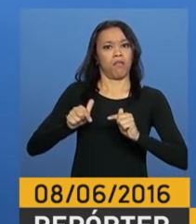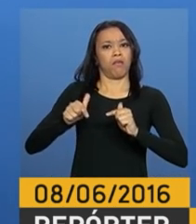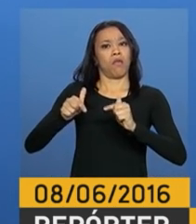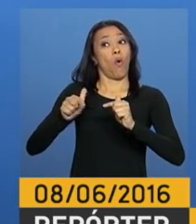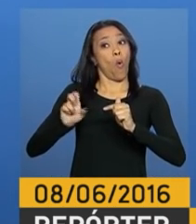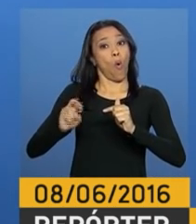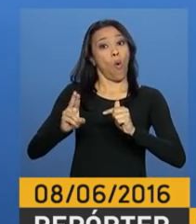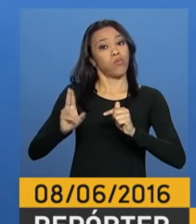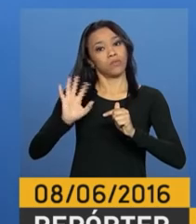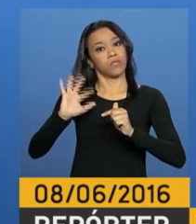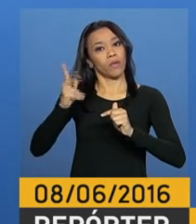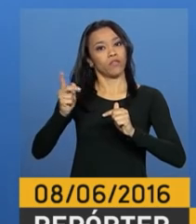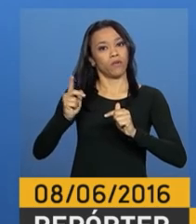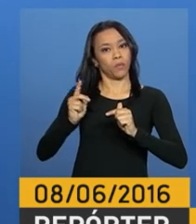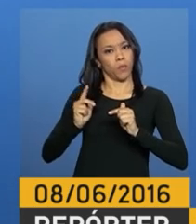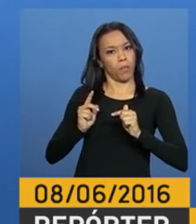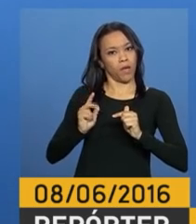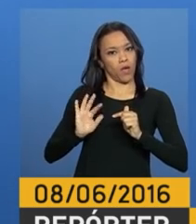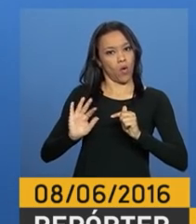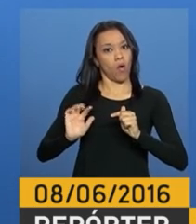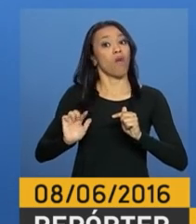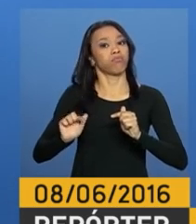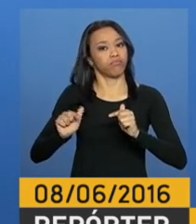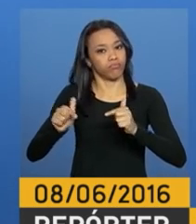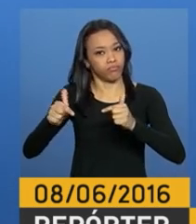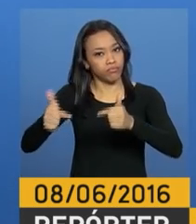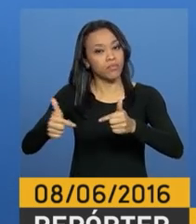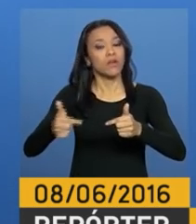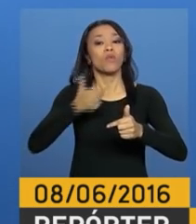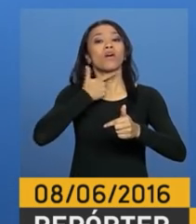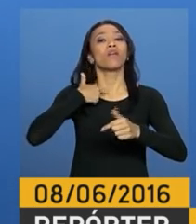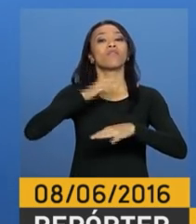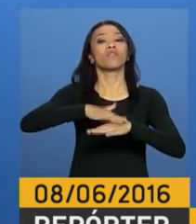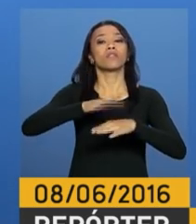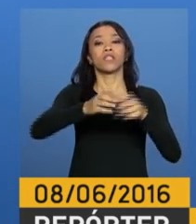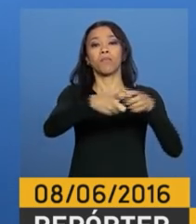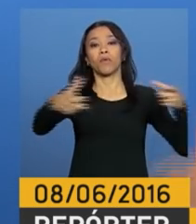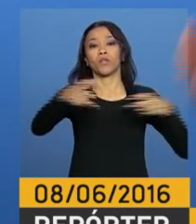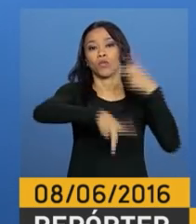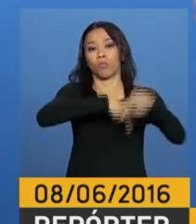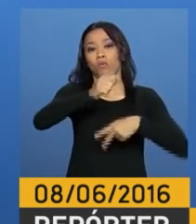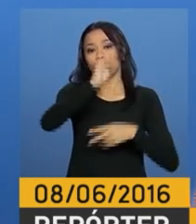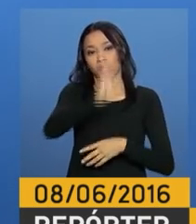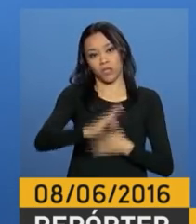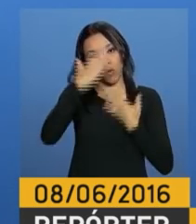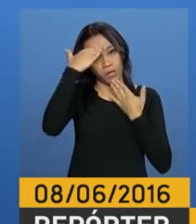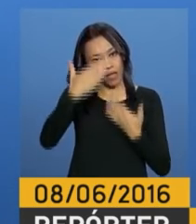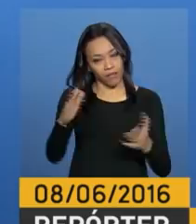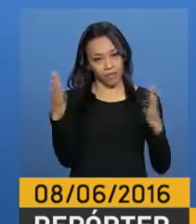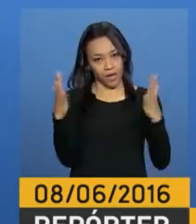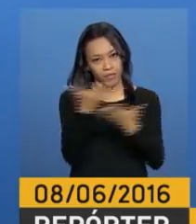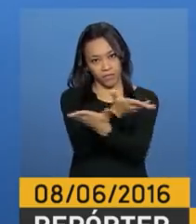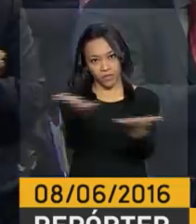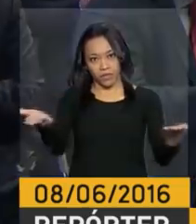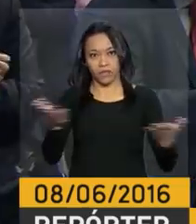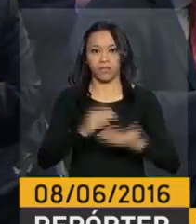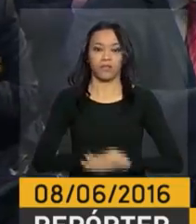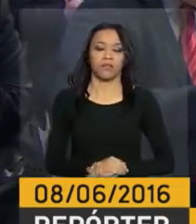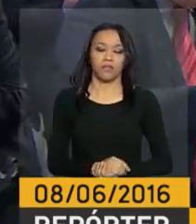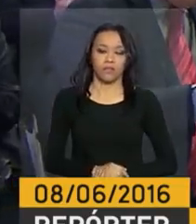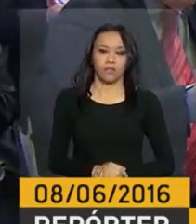recuará de acordo com a vontade da maioria do povo brasileiro Muito obrigado Parabéns a